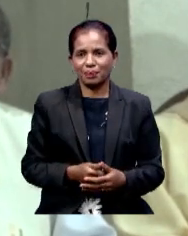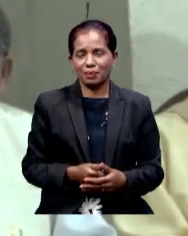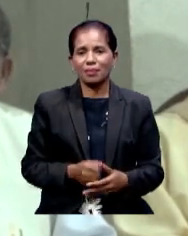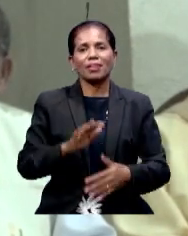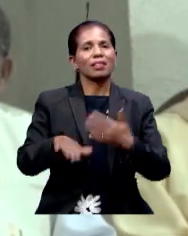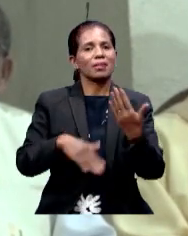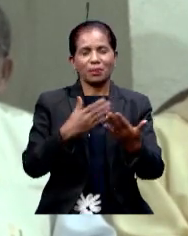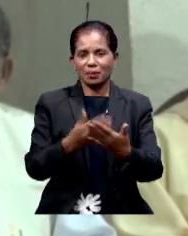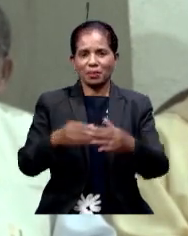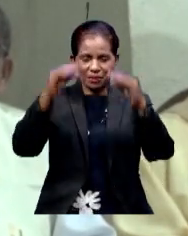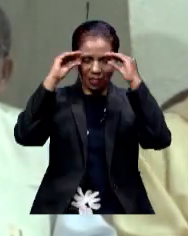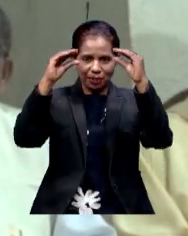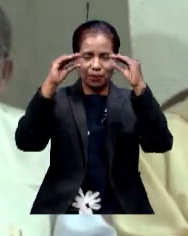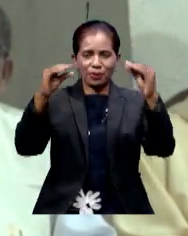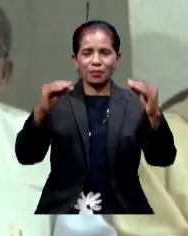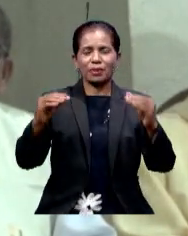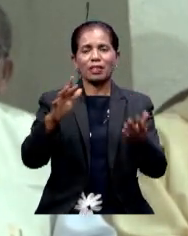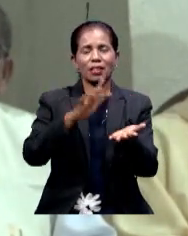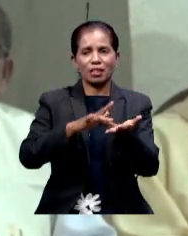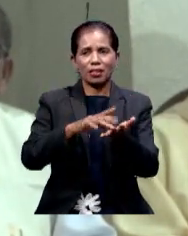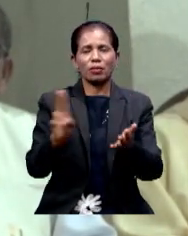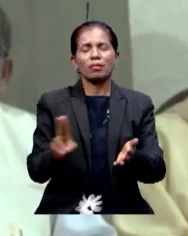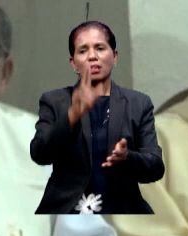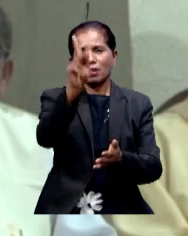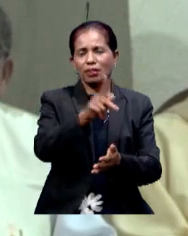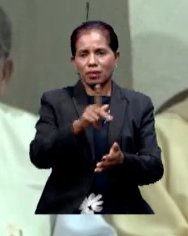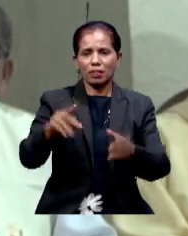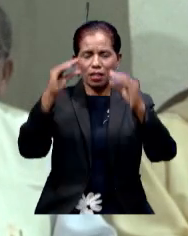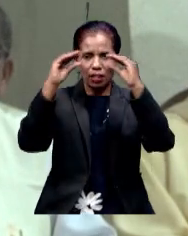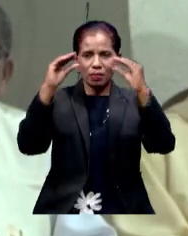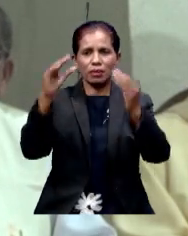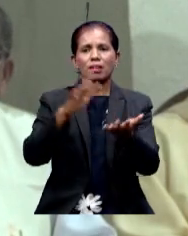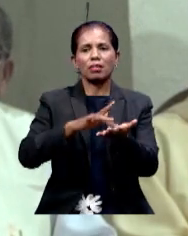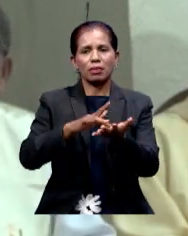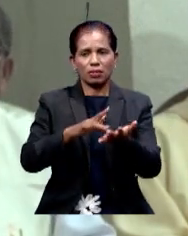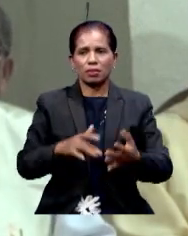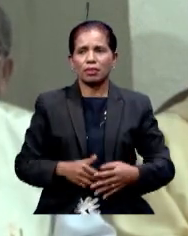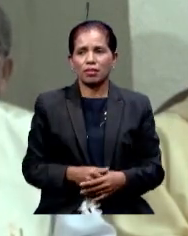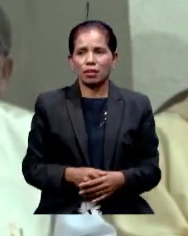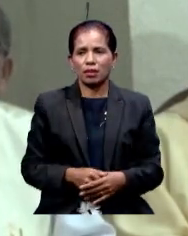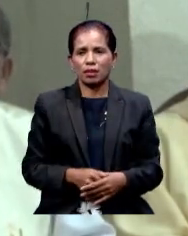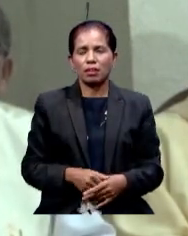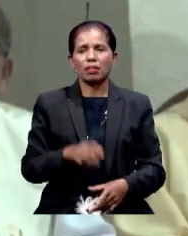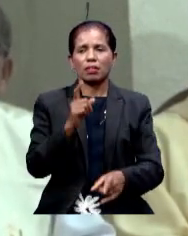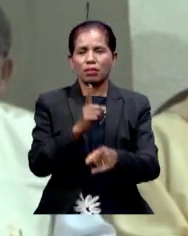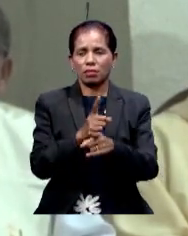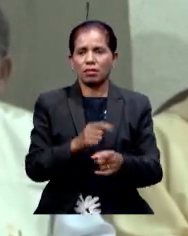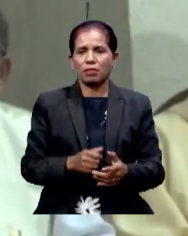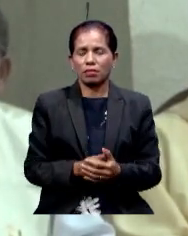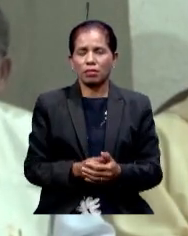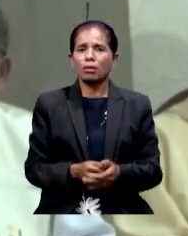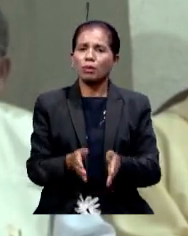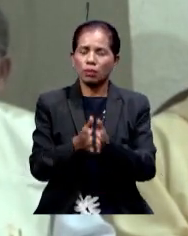Giroto, Hanoring, enfermagem. Universidade Católica, Hanoring, enfermagem. Também né?